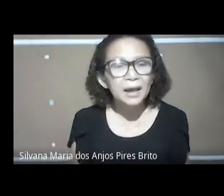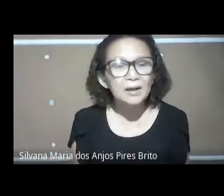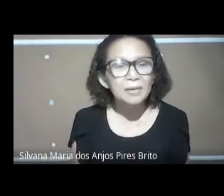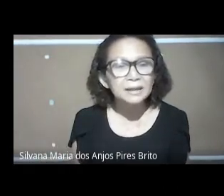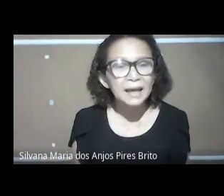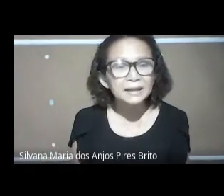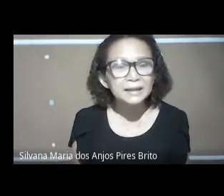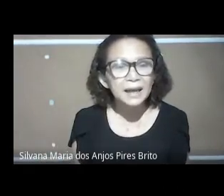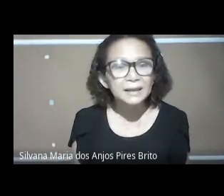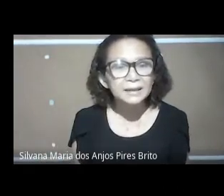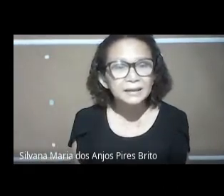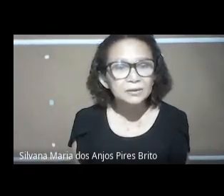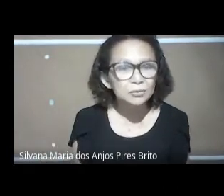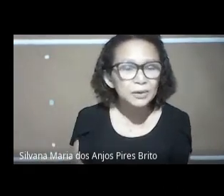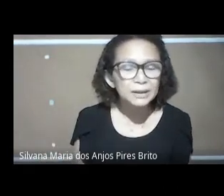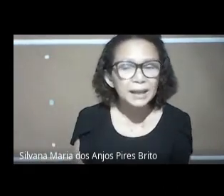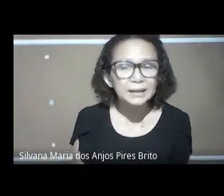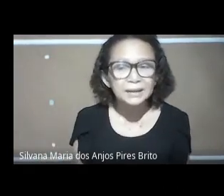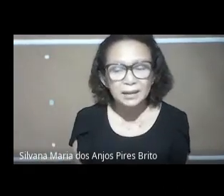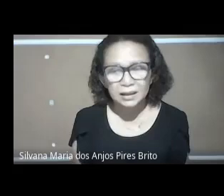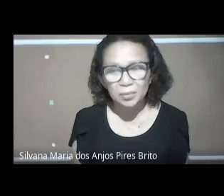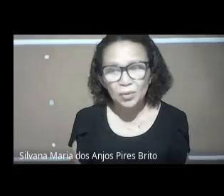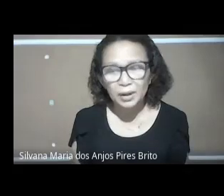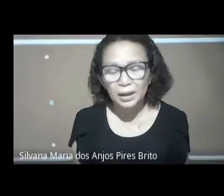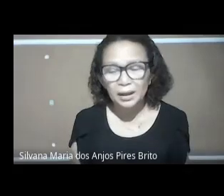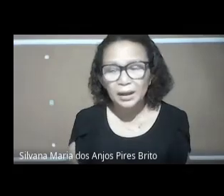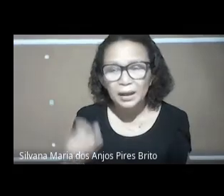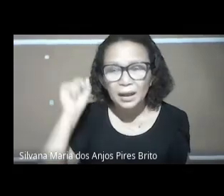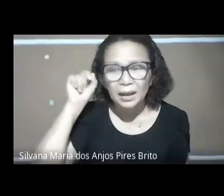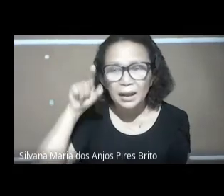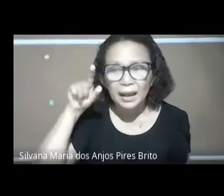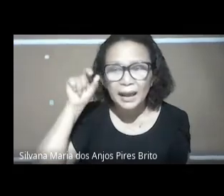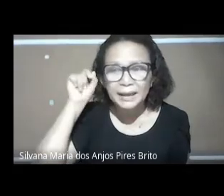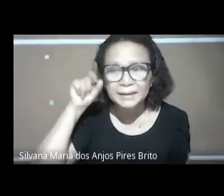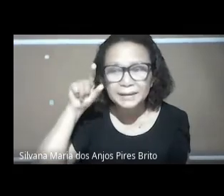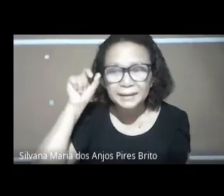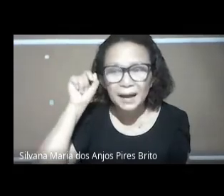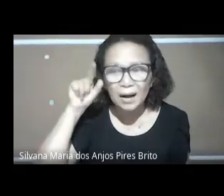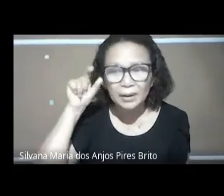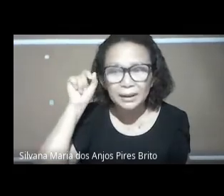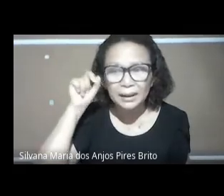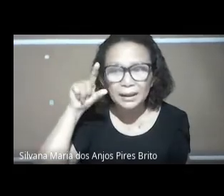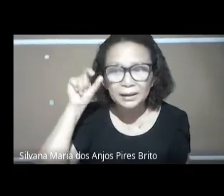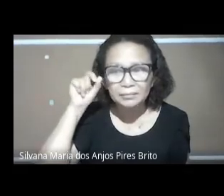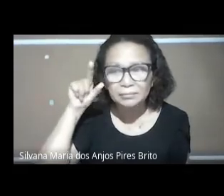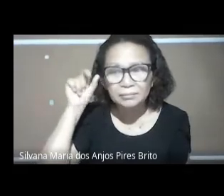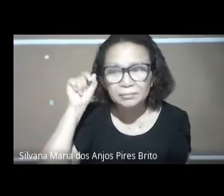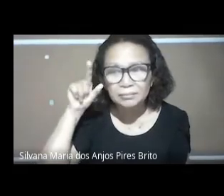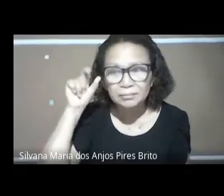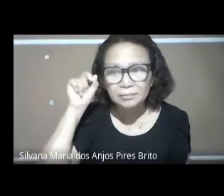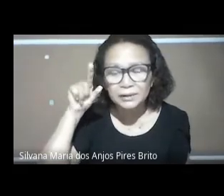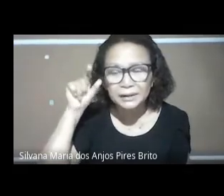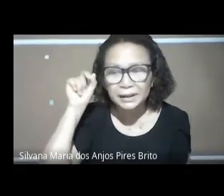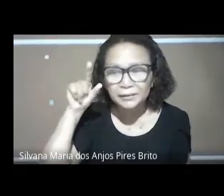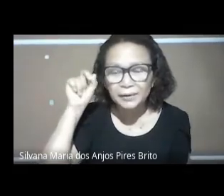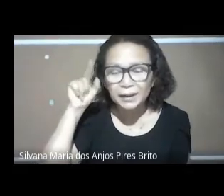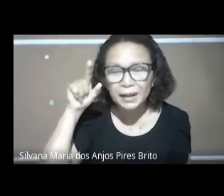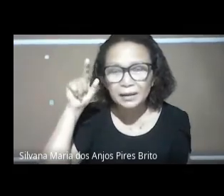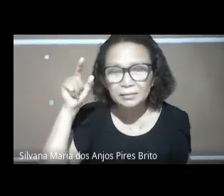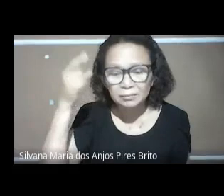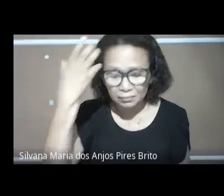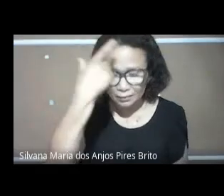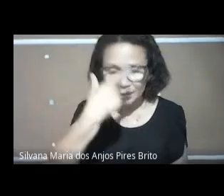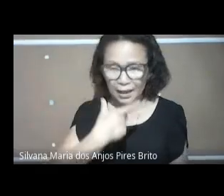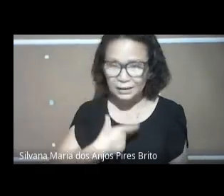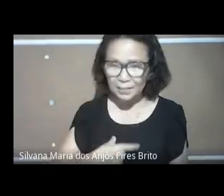Ali eu tenho umas reticências, duas reticências, por quê? Esse sinal aqui